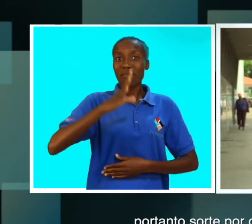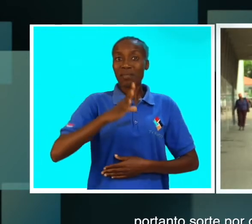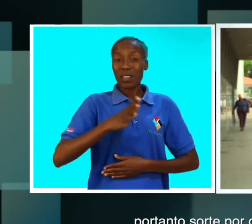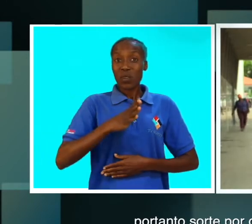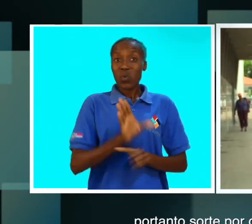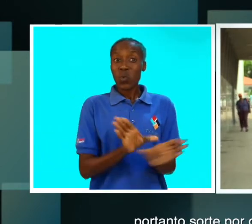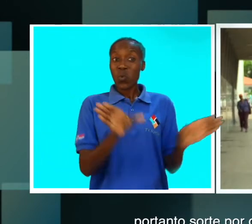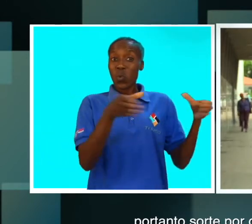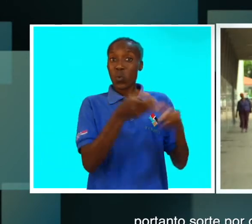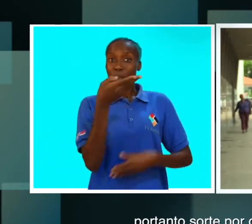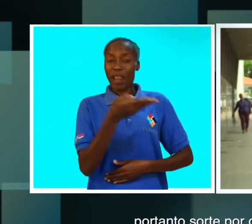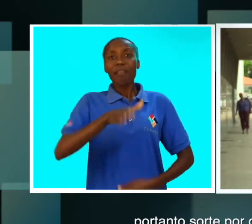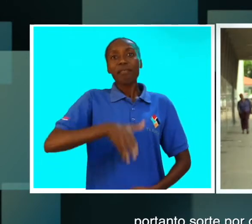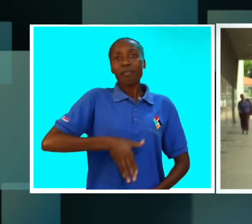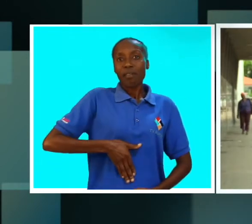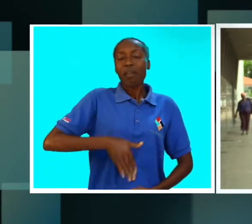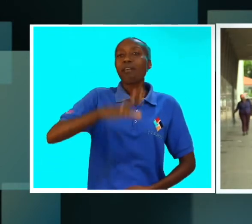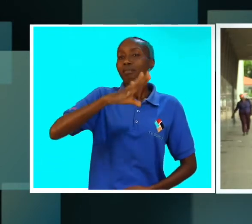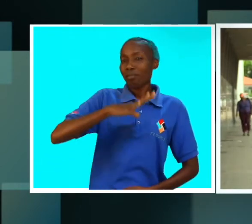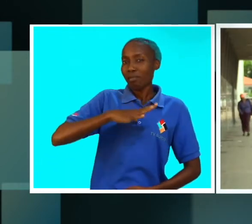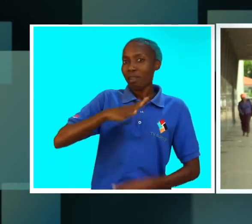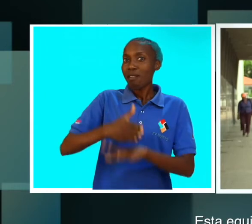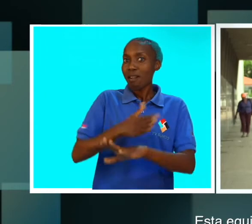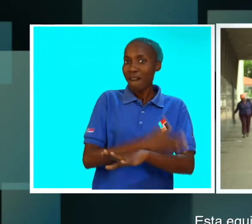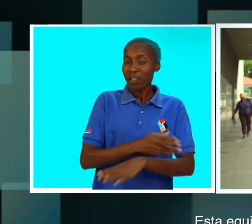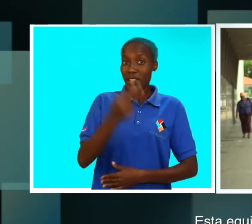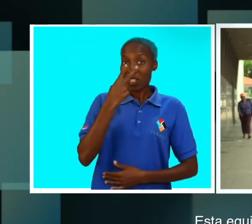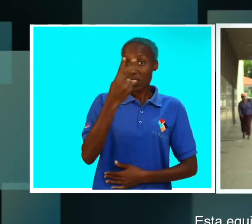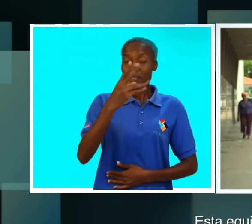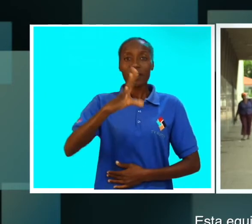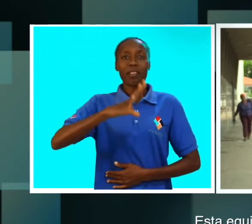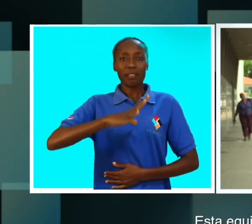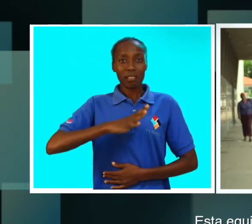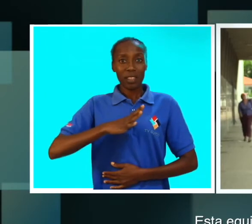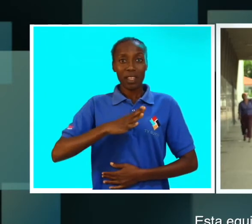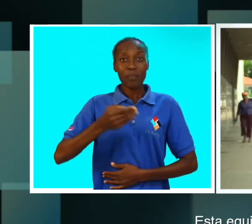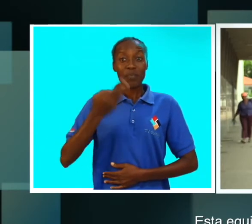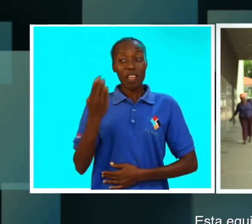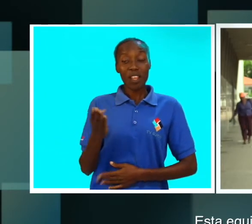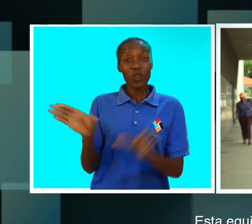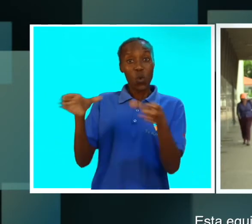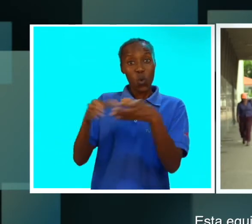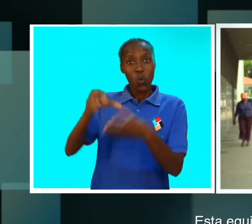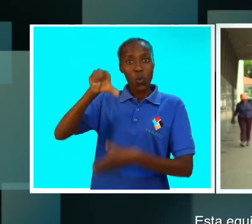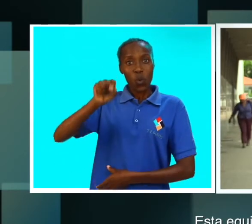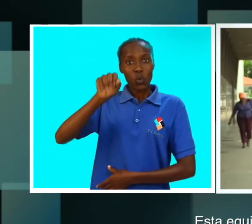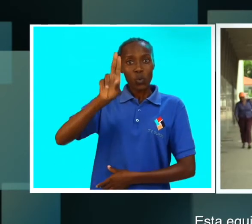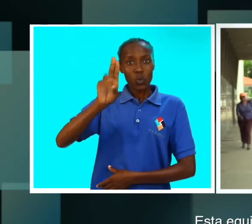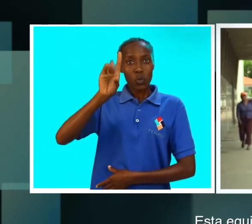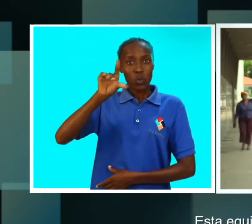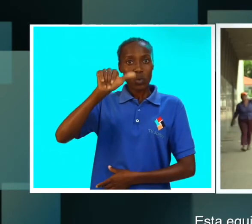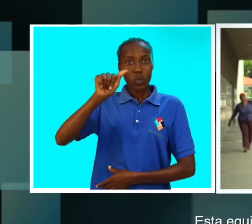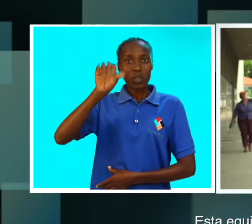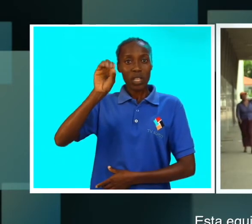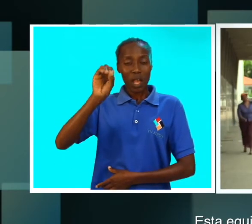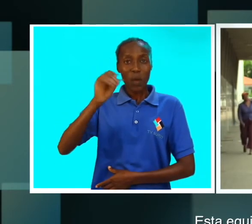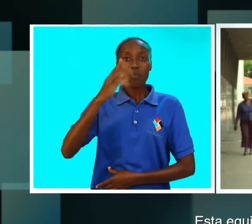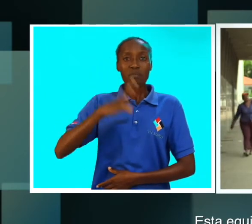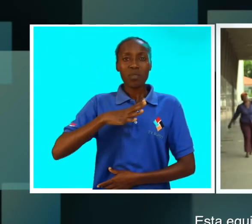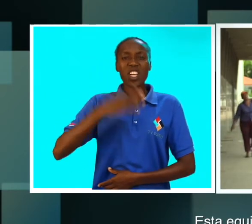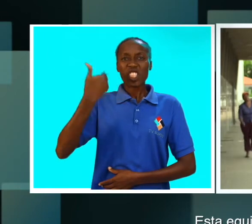que a União Desportiva de Sungo vem tendo. E se notarmos que esta equipa sudanesa é uma equipa que já foi sete vezes